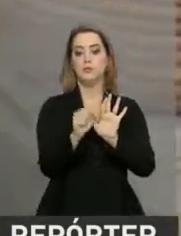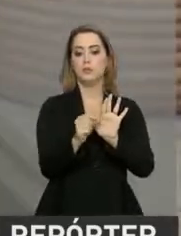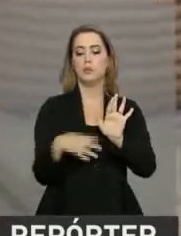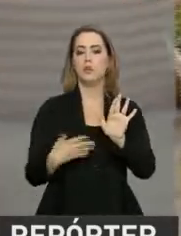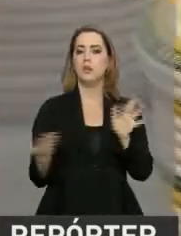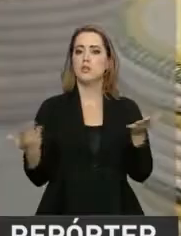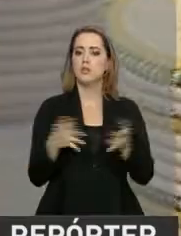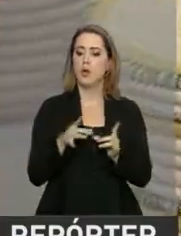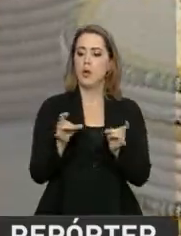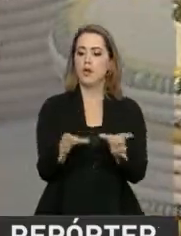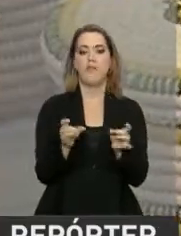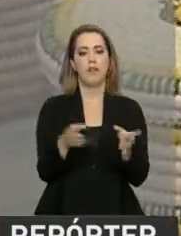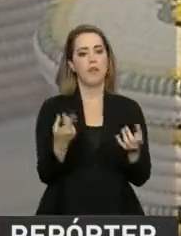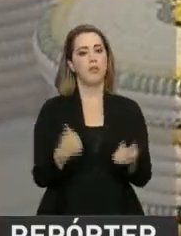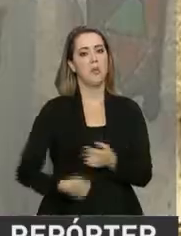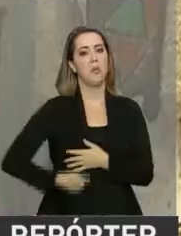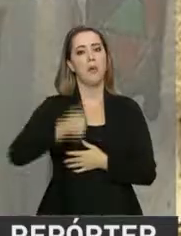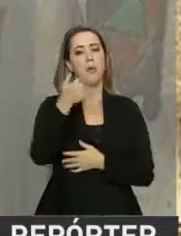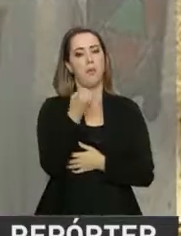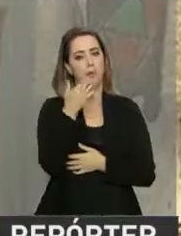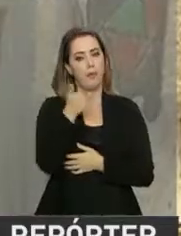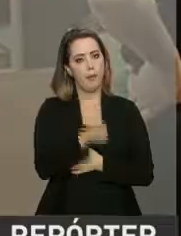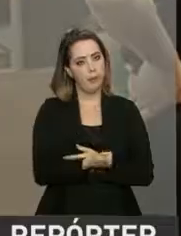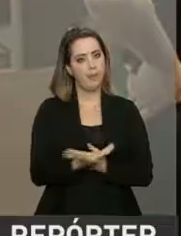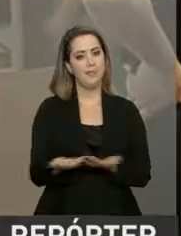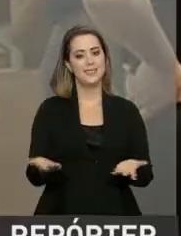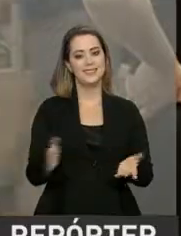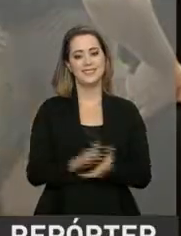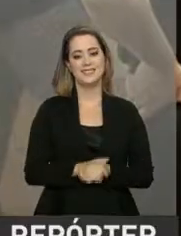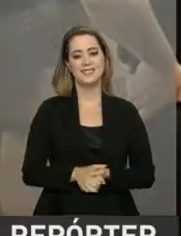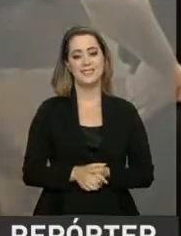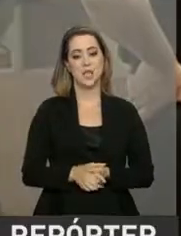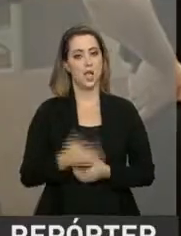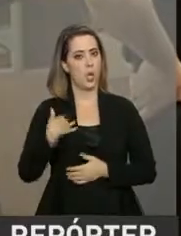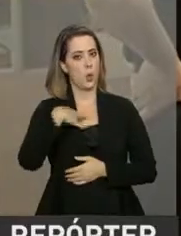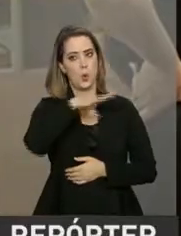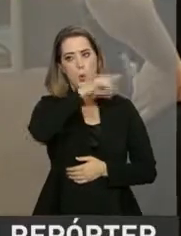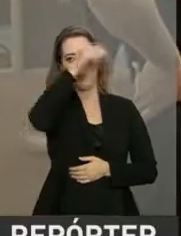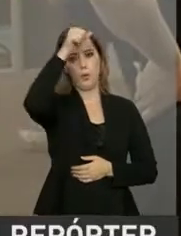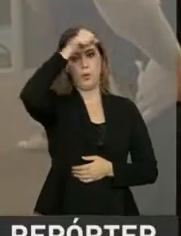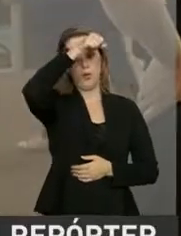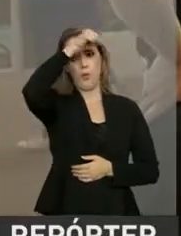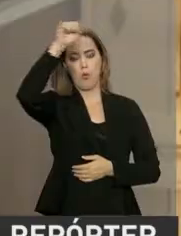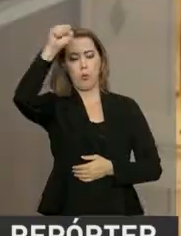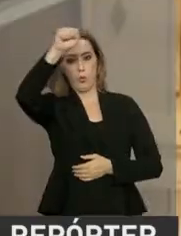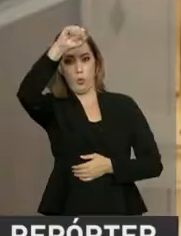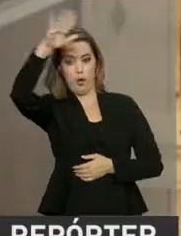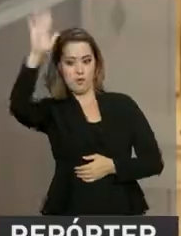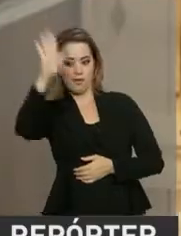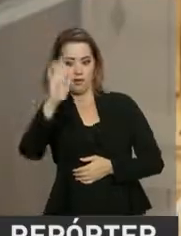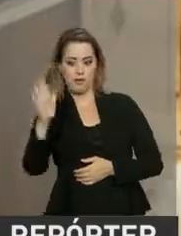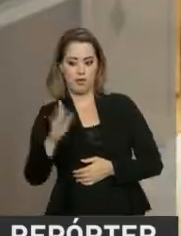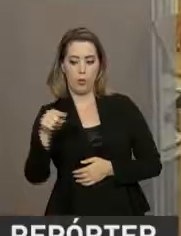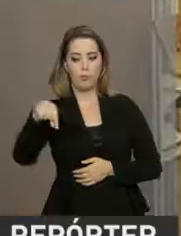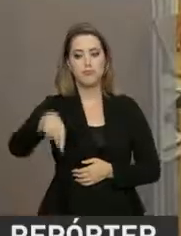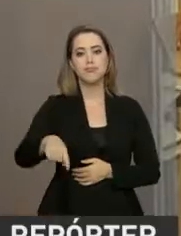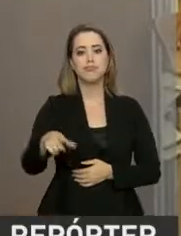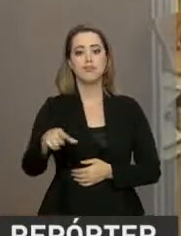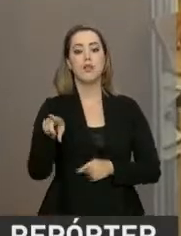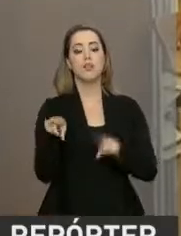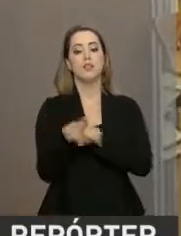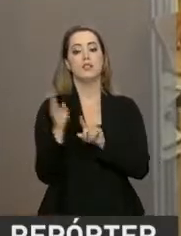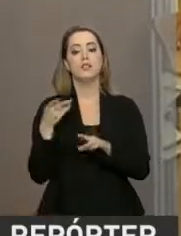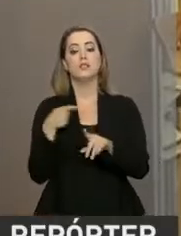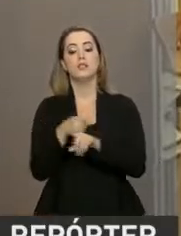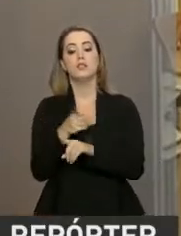mercado, aí está dando resultado para mim, isso é muito bom. Descendo no mapa, lá do Rio Grande do Sul, as obras do Reni